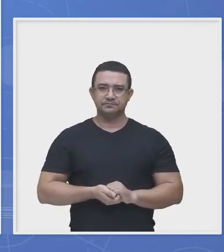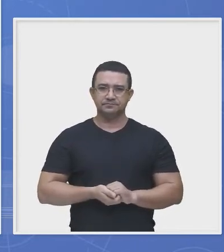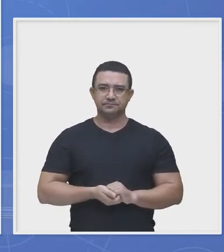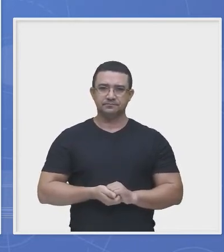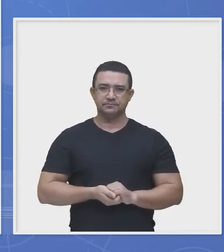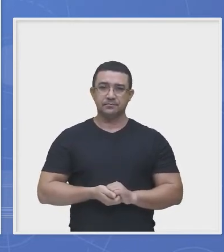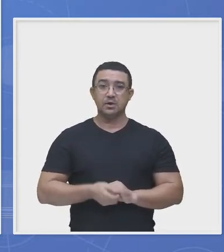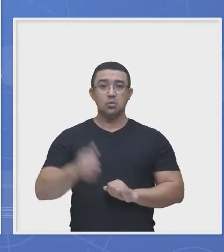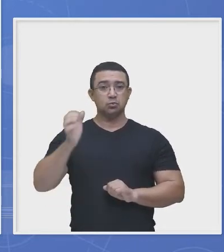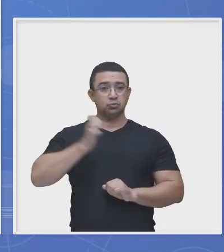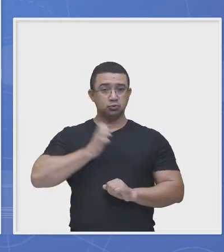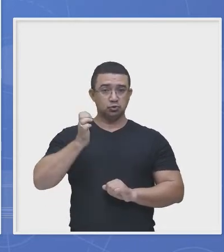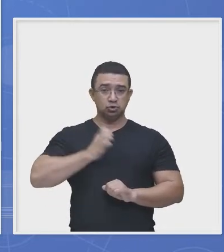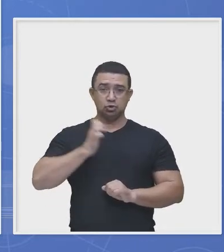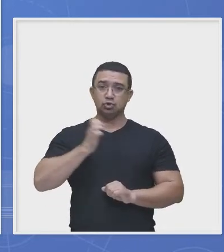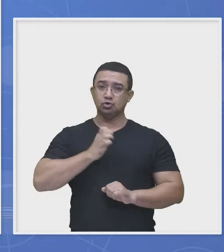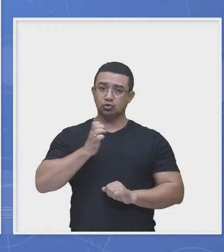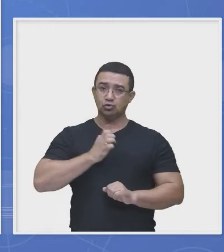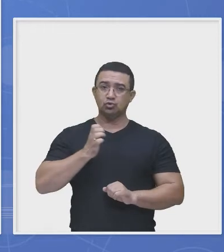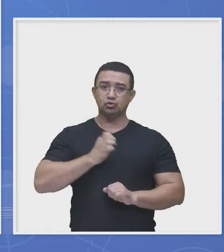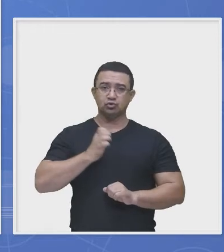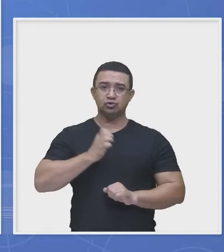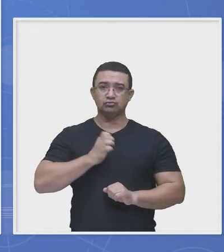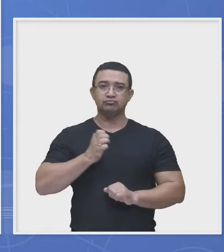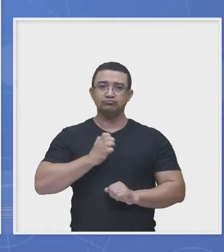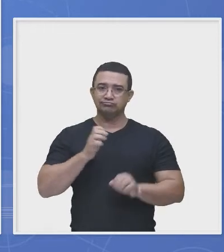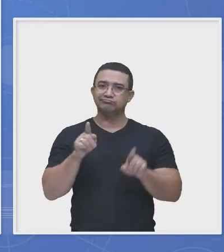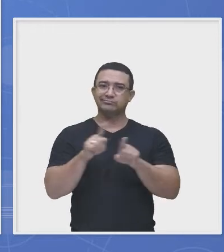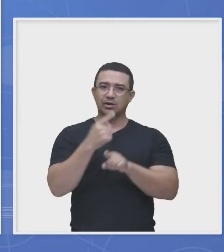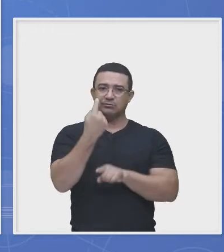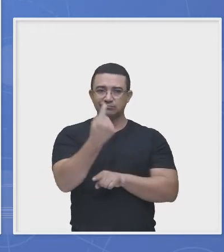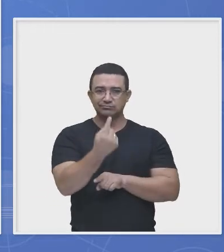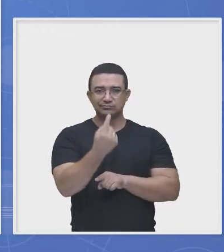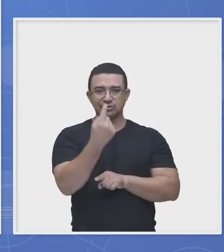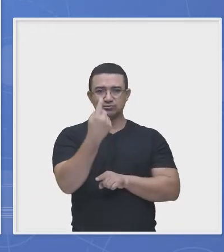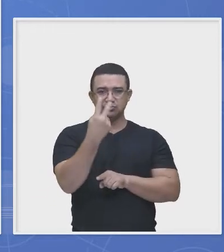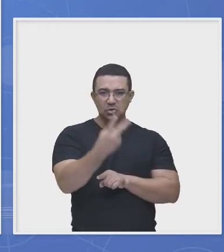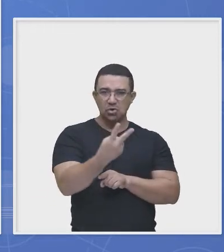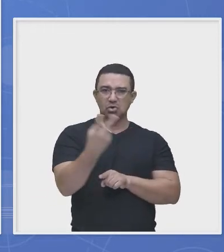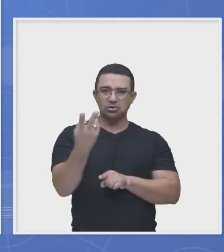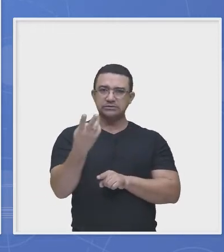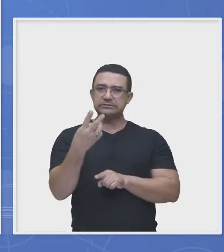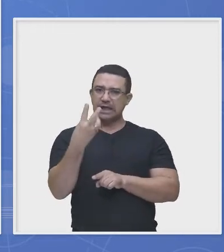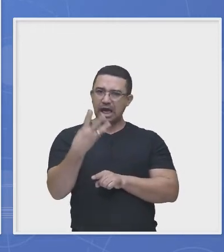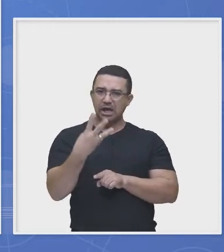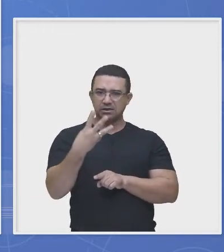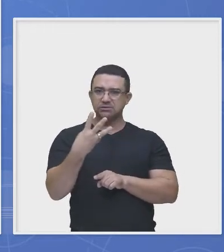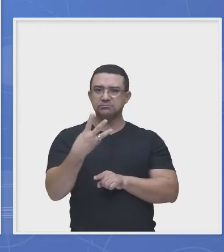Os ricos são 2 ou 3 forretas, coronéis da briosa, com 100 apólices a